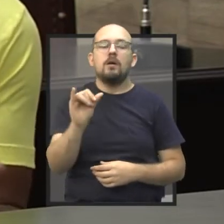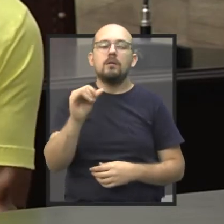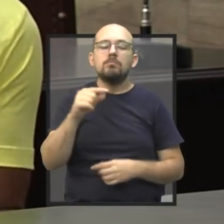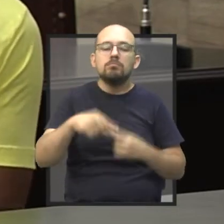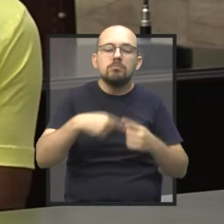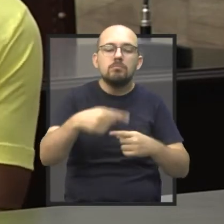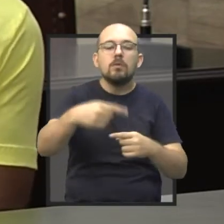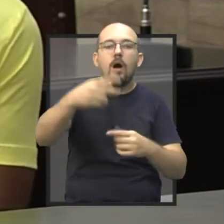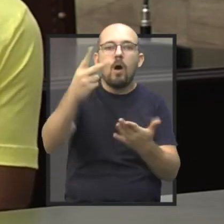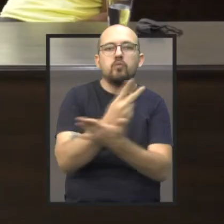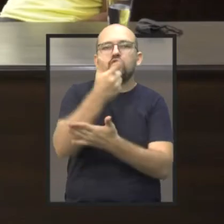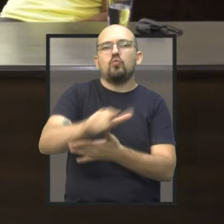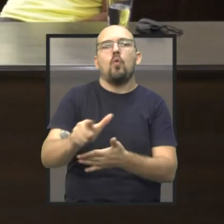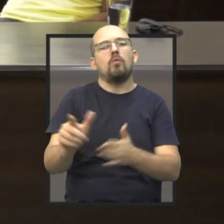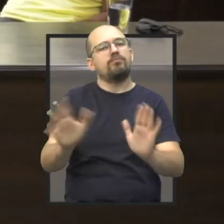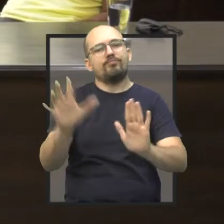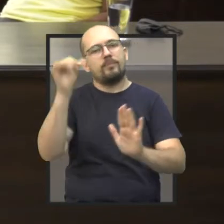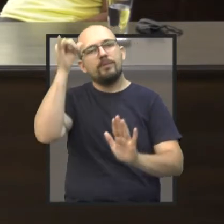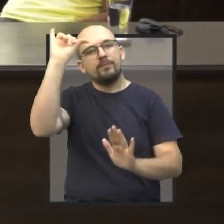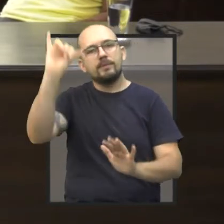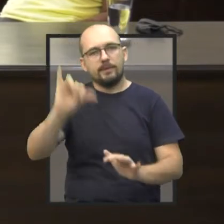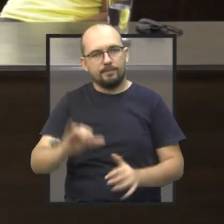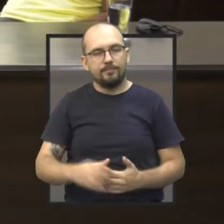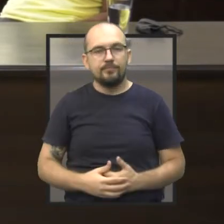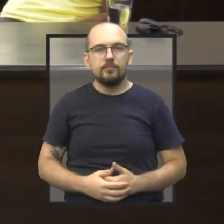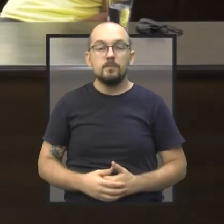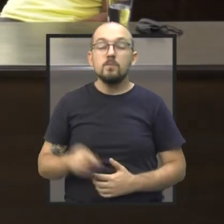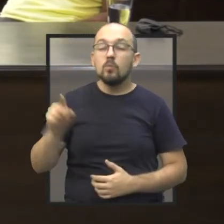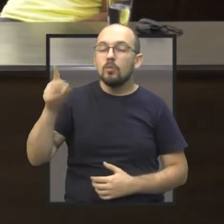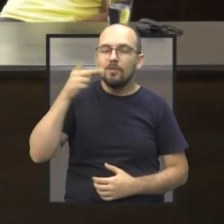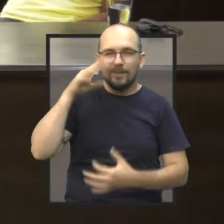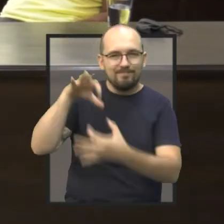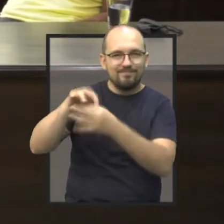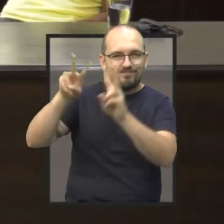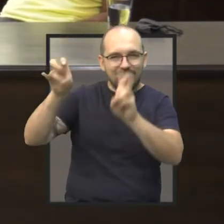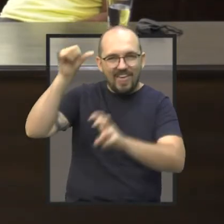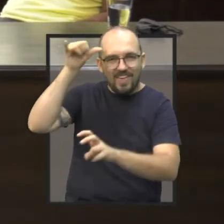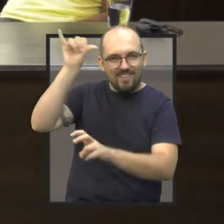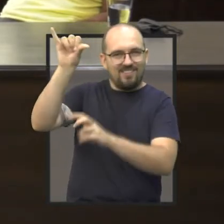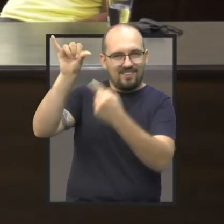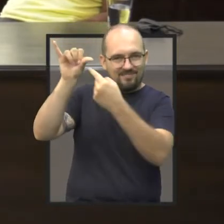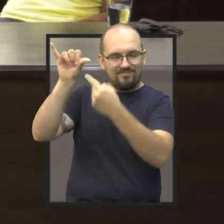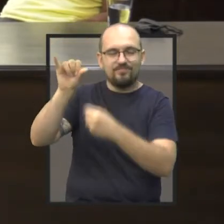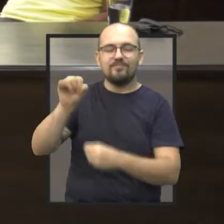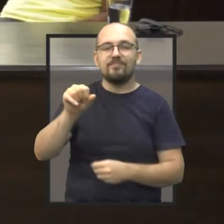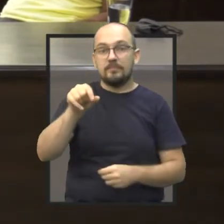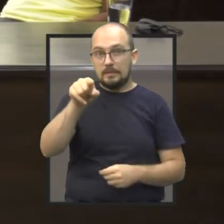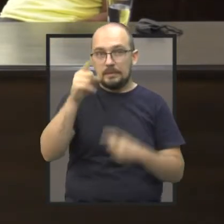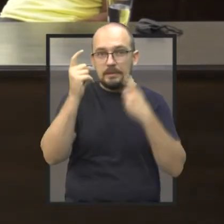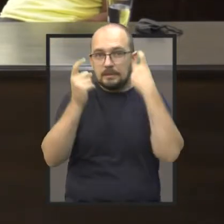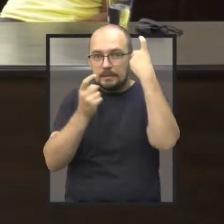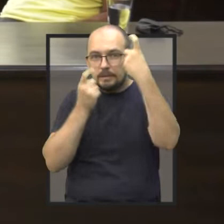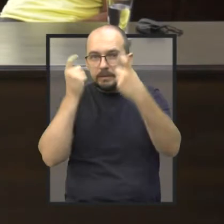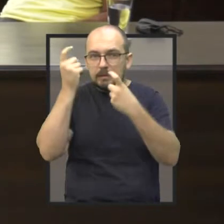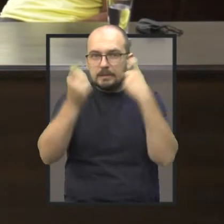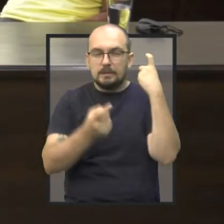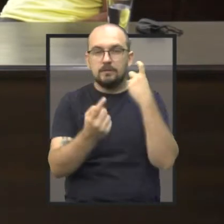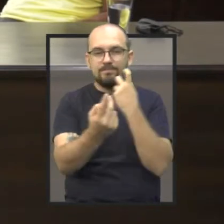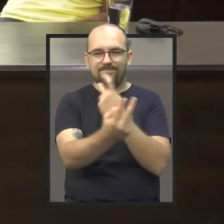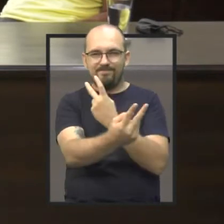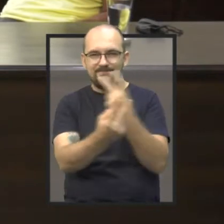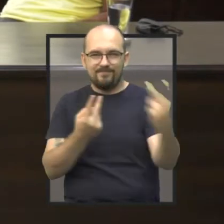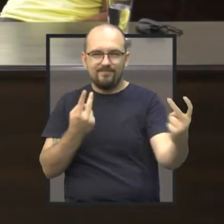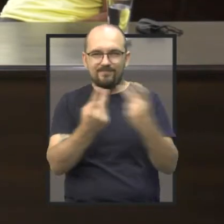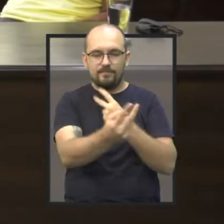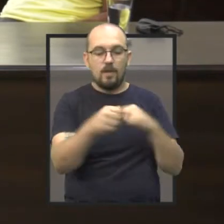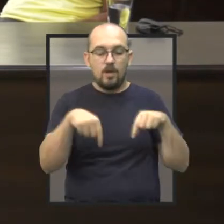coisa, esses transtornos aí. Por falar em prevenção, uma preocupação muito grande de quem circula na vicinal